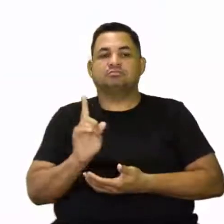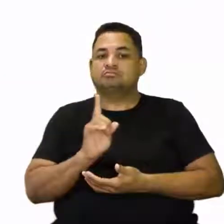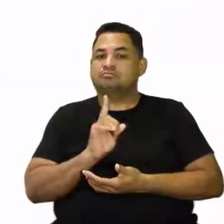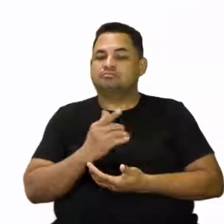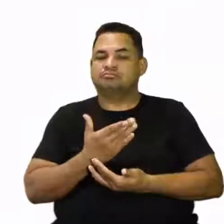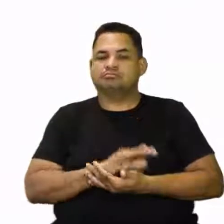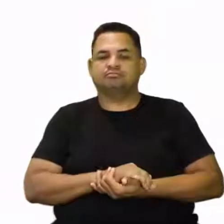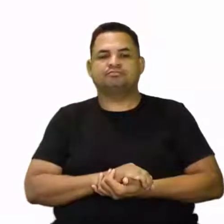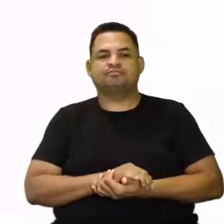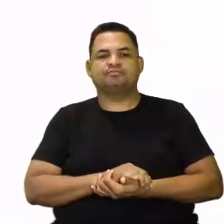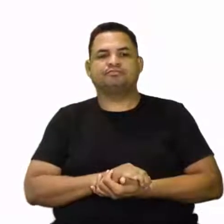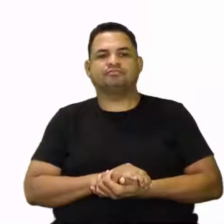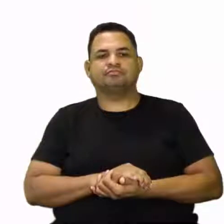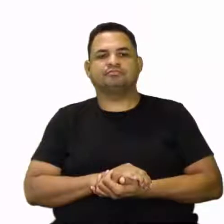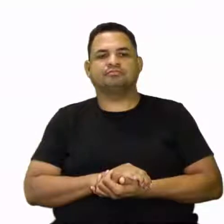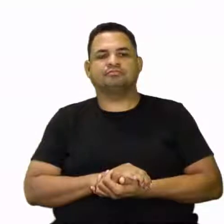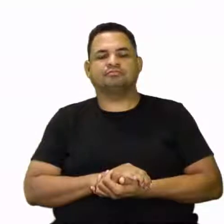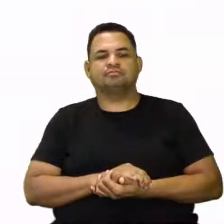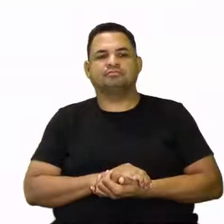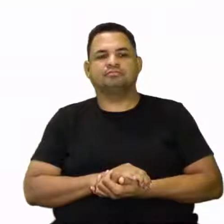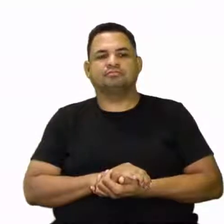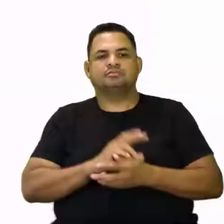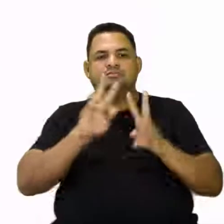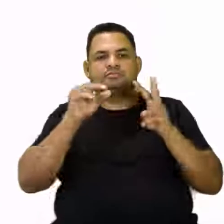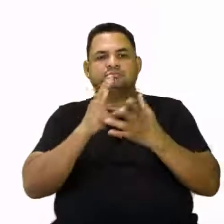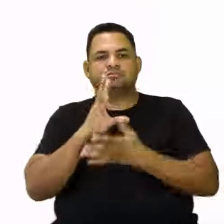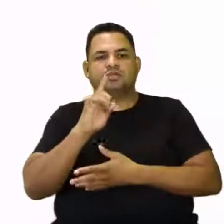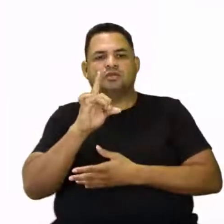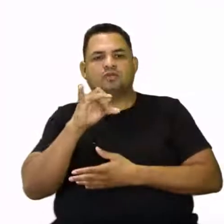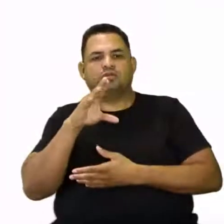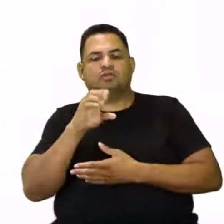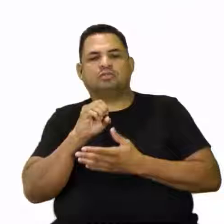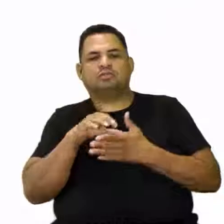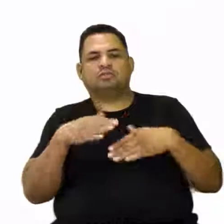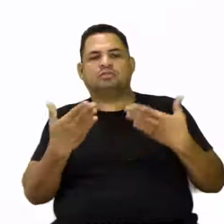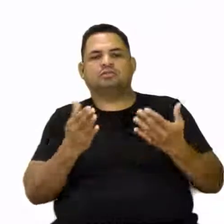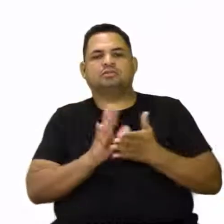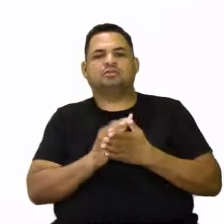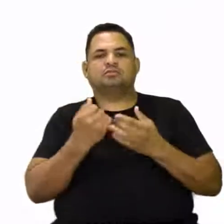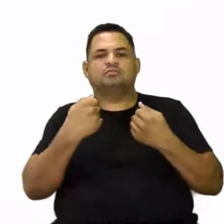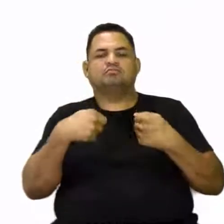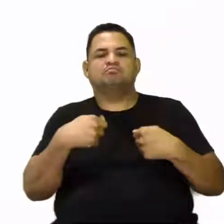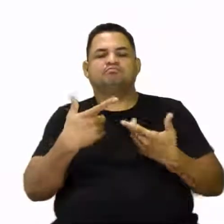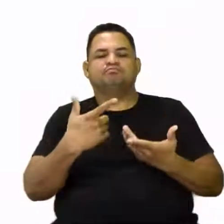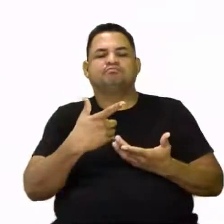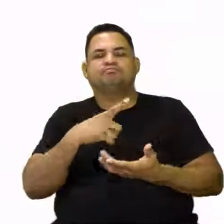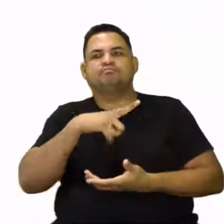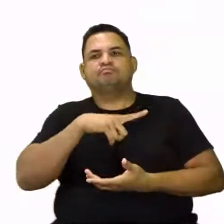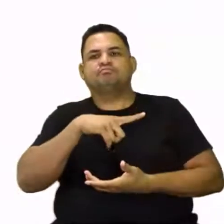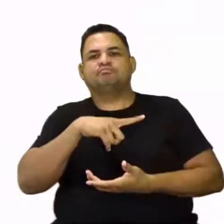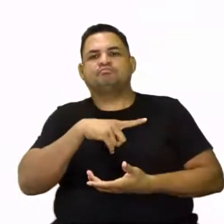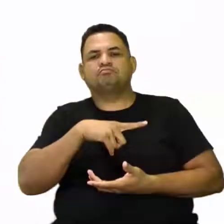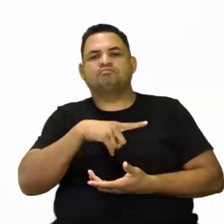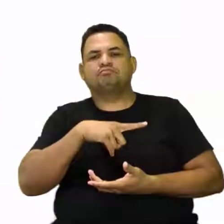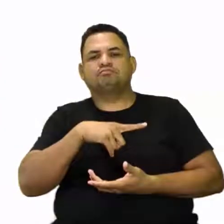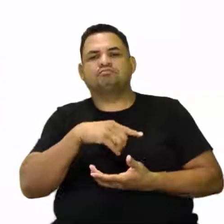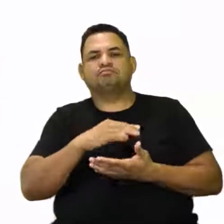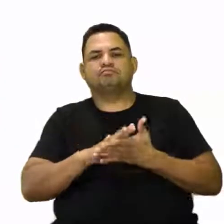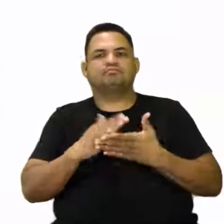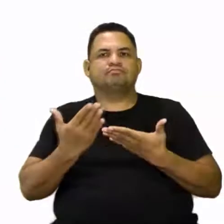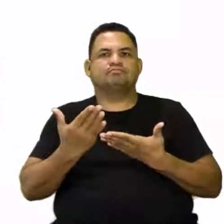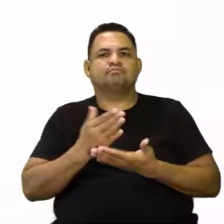não. Titular ordem. É aquele que a gente pode dizer que ele tem... mais